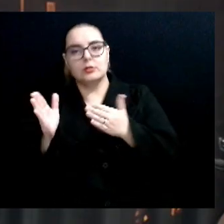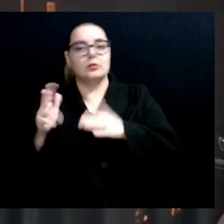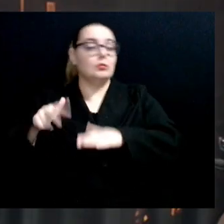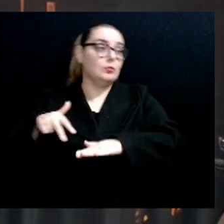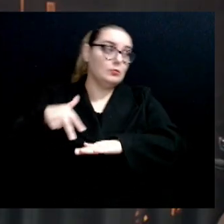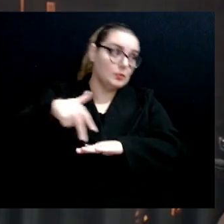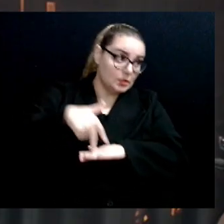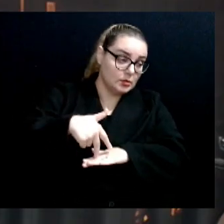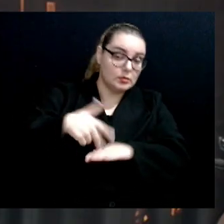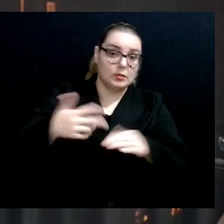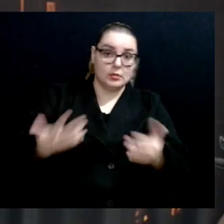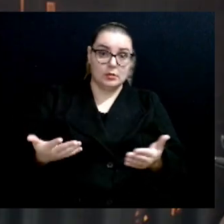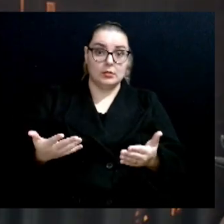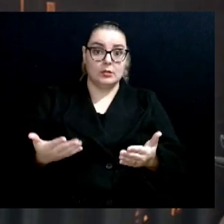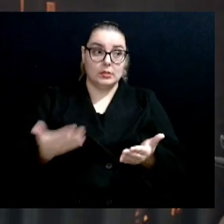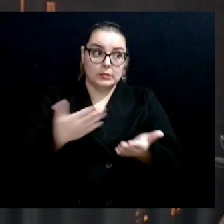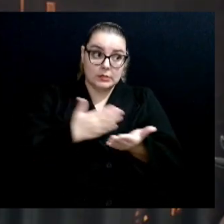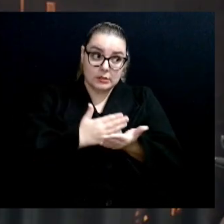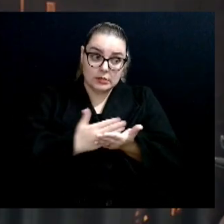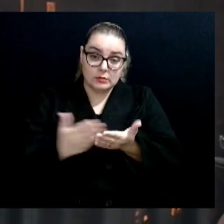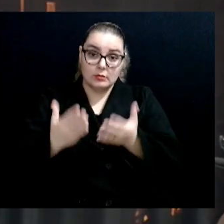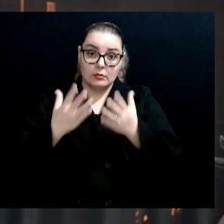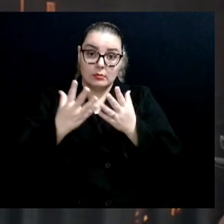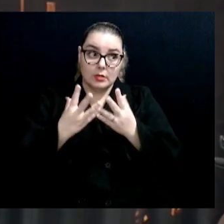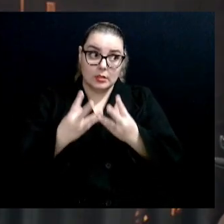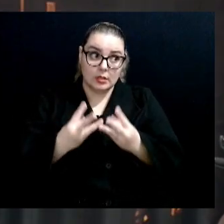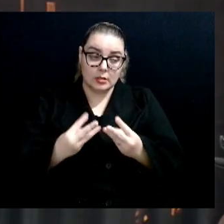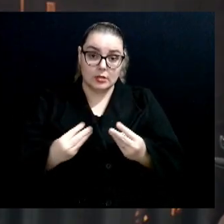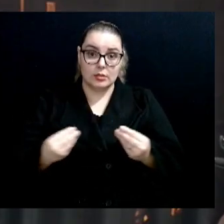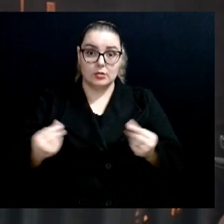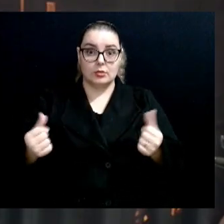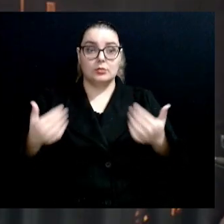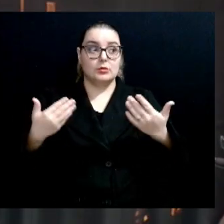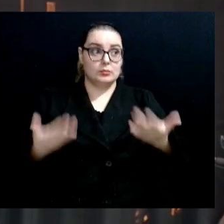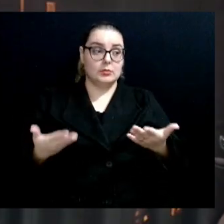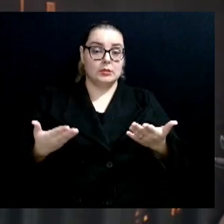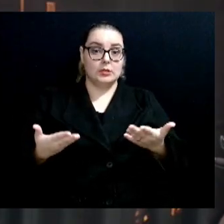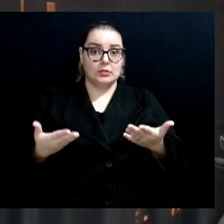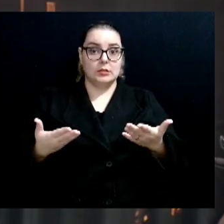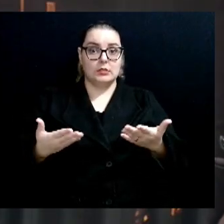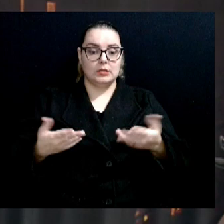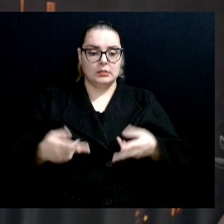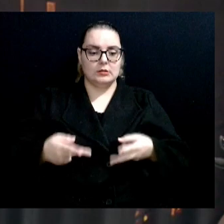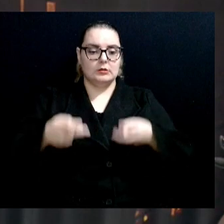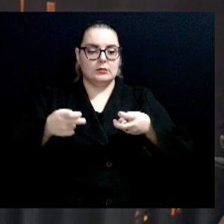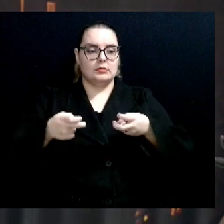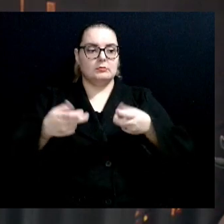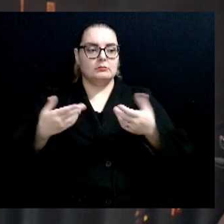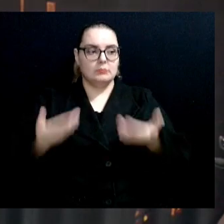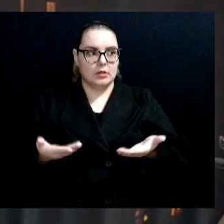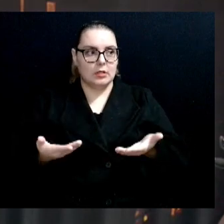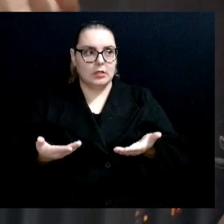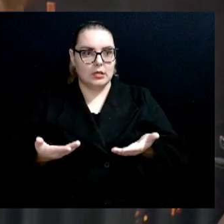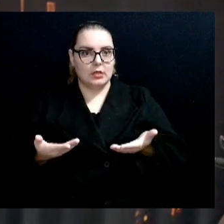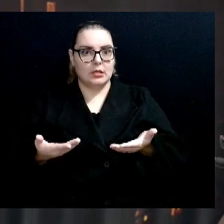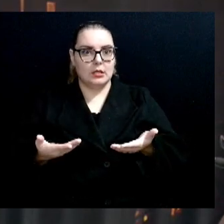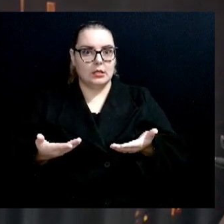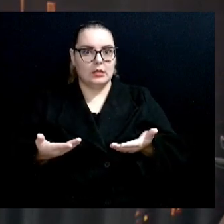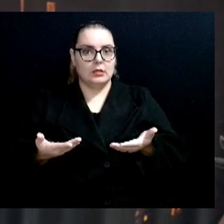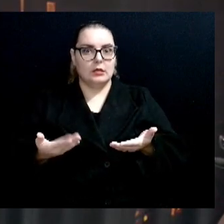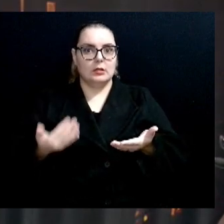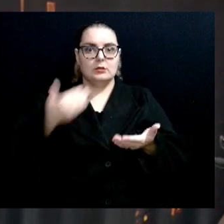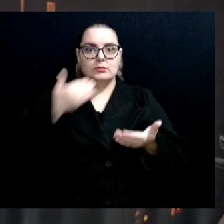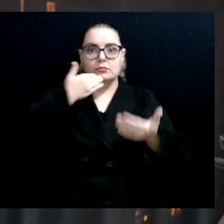ele começa a desaparecer, né? Então ela se vê muito demandando a ajuda de